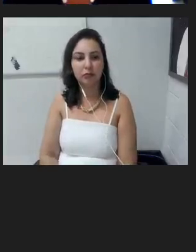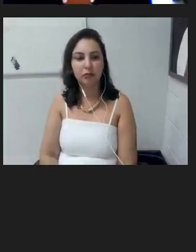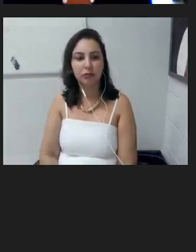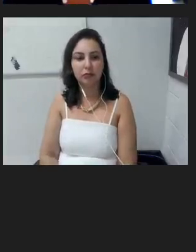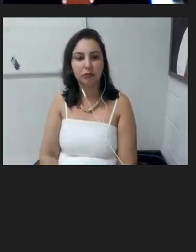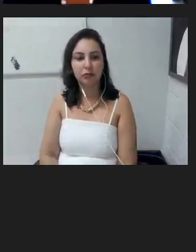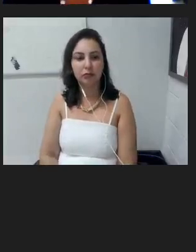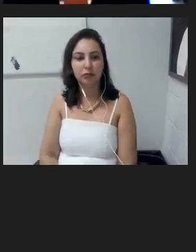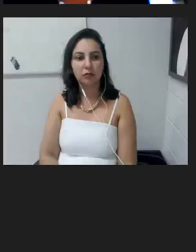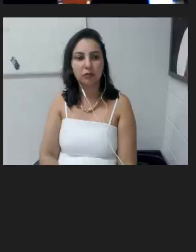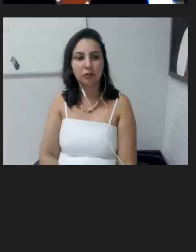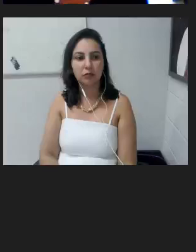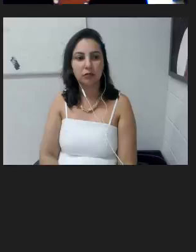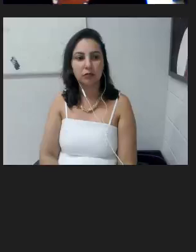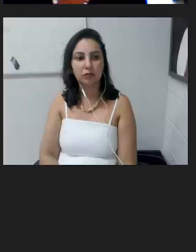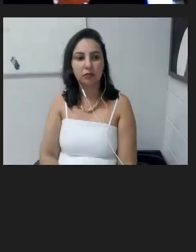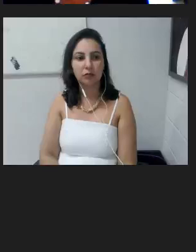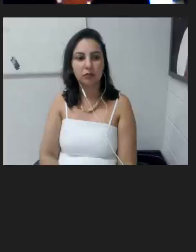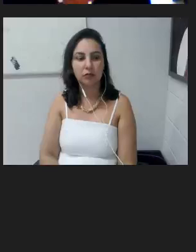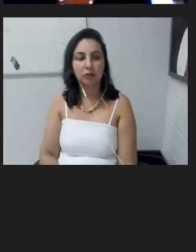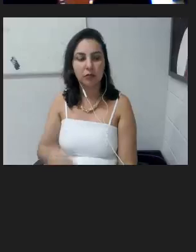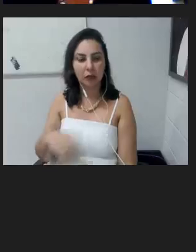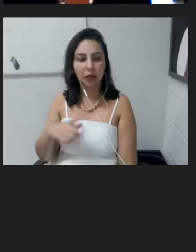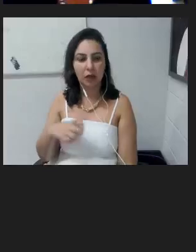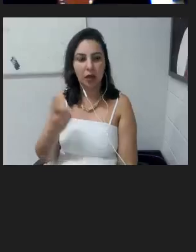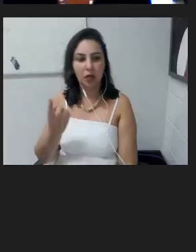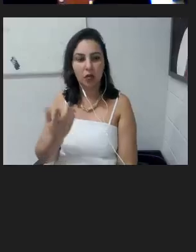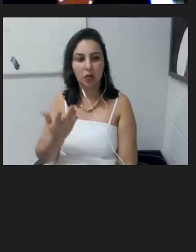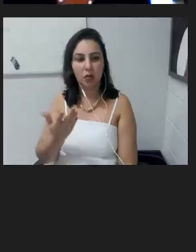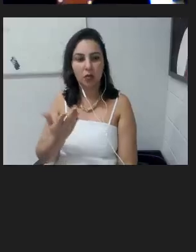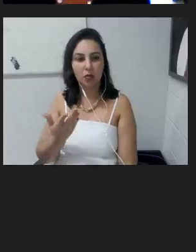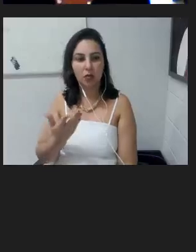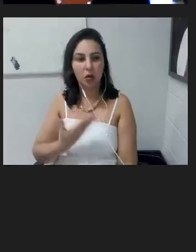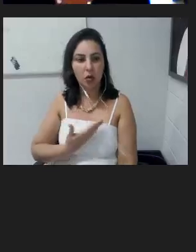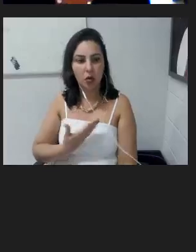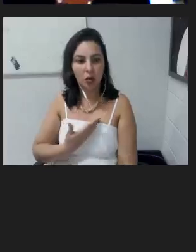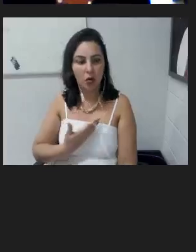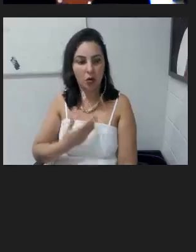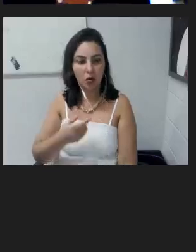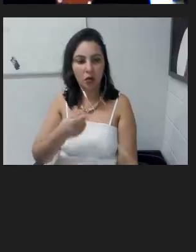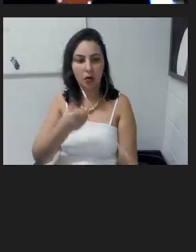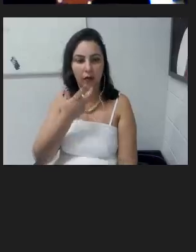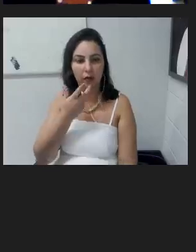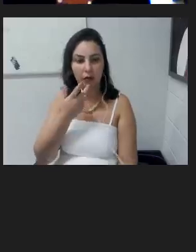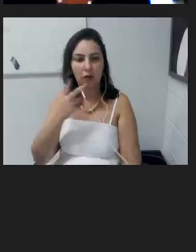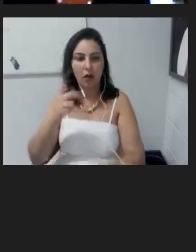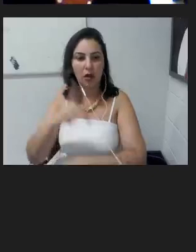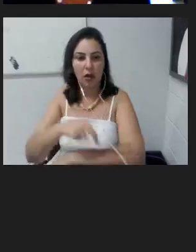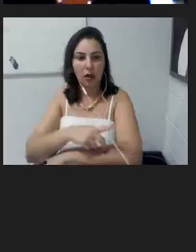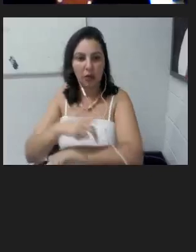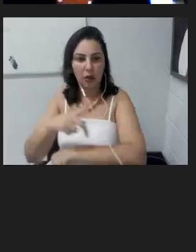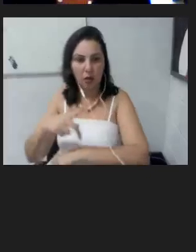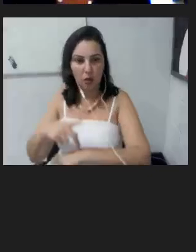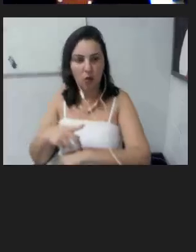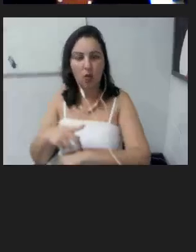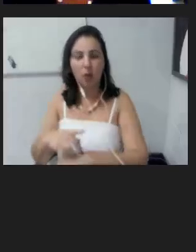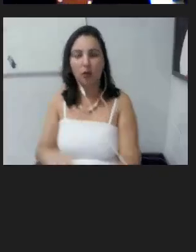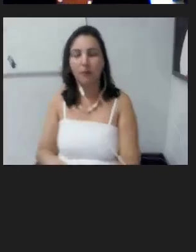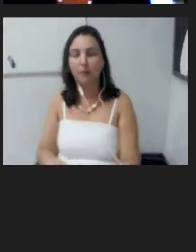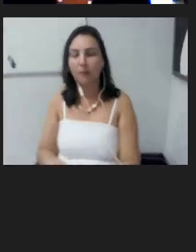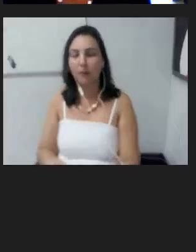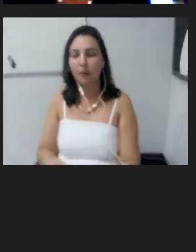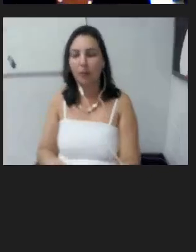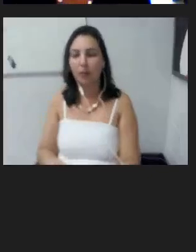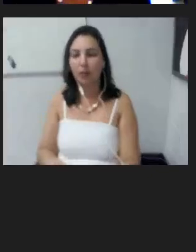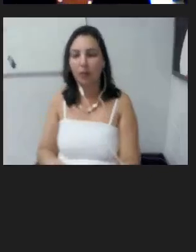A gente tem uma colega aqui que colocou, ela é pedagoga e nos atendimentos percebe